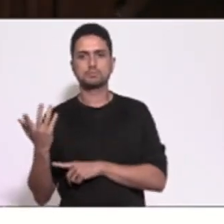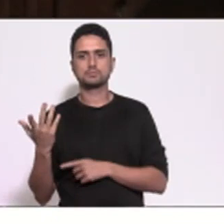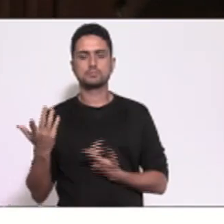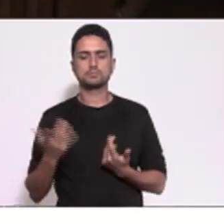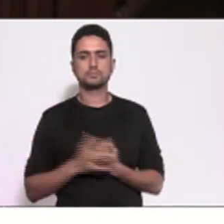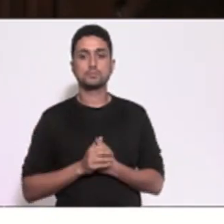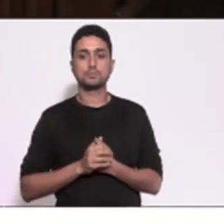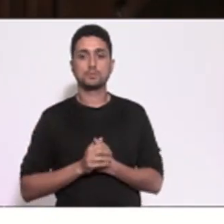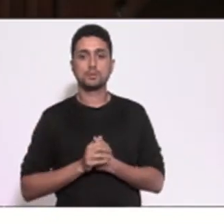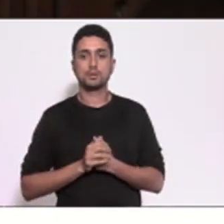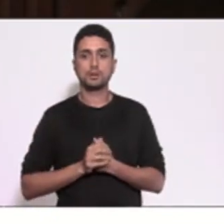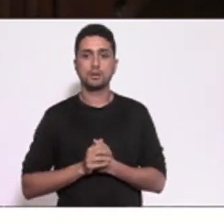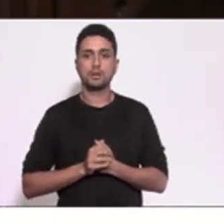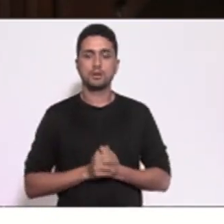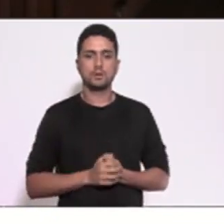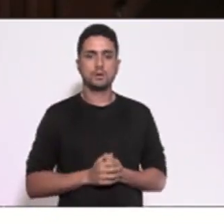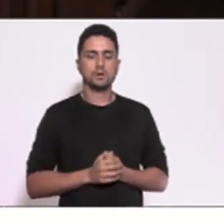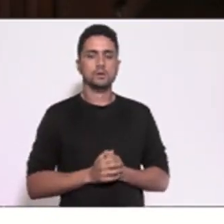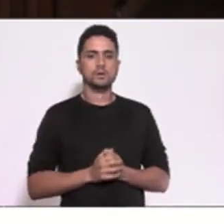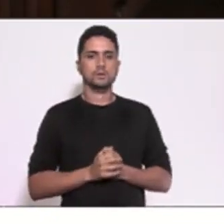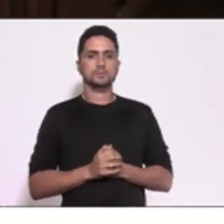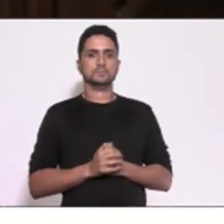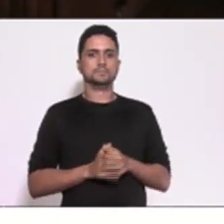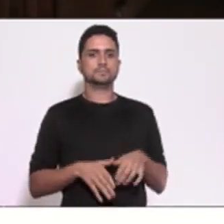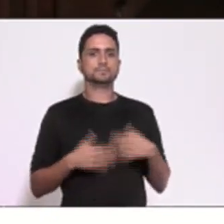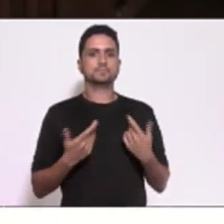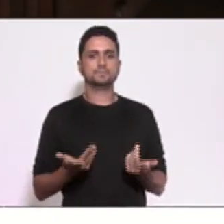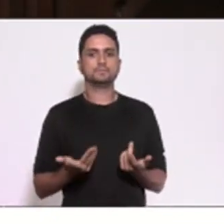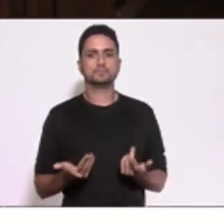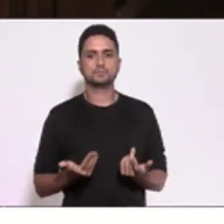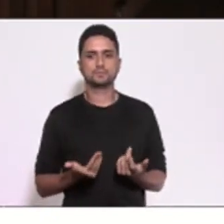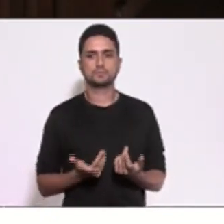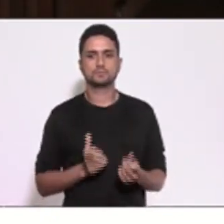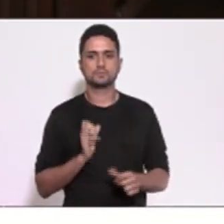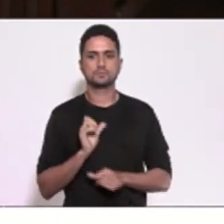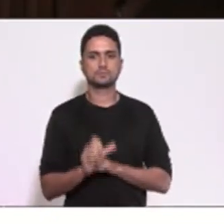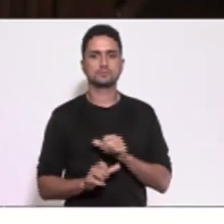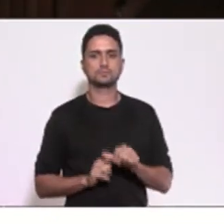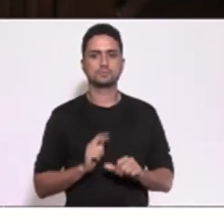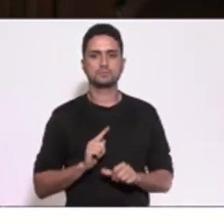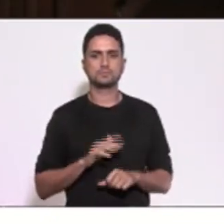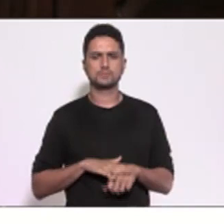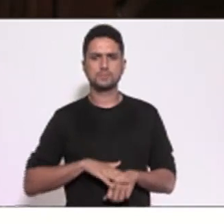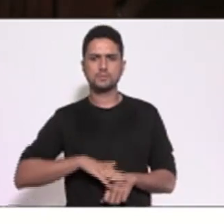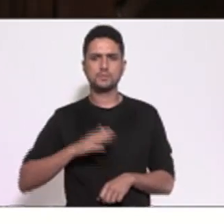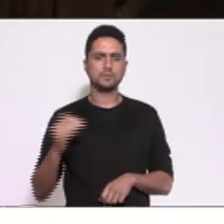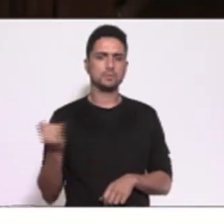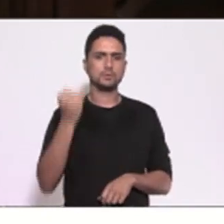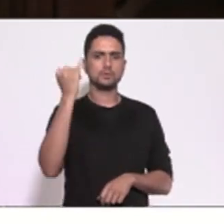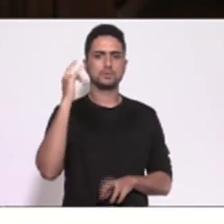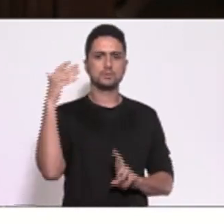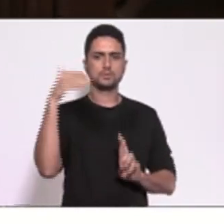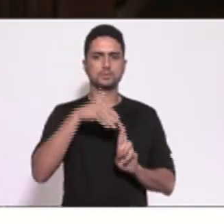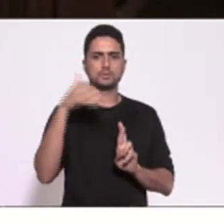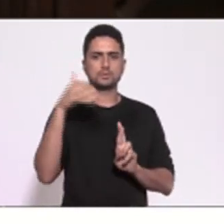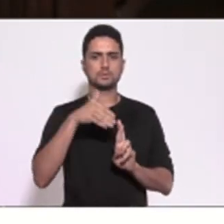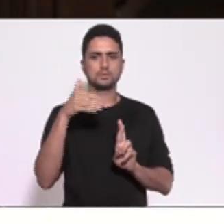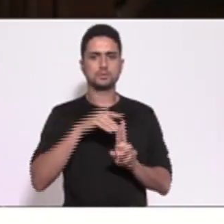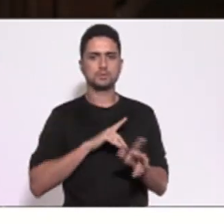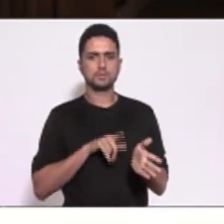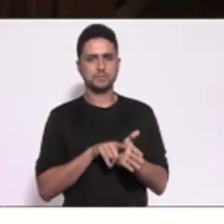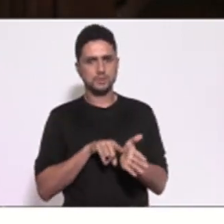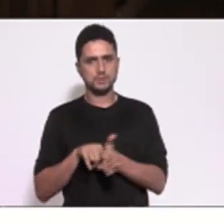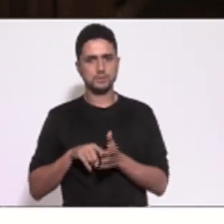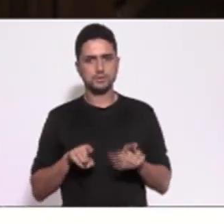se tornou, eu diria, um dos mais importantes e referenciados, e citados e pesquisados estabelecimentos